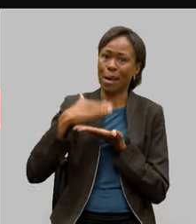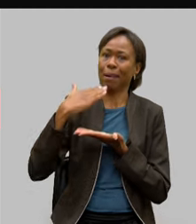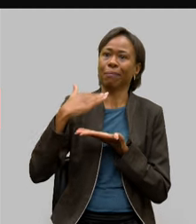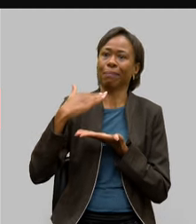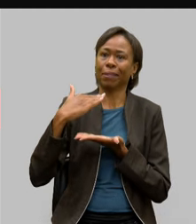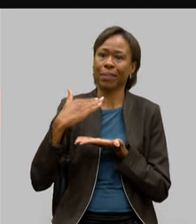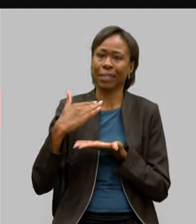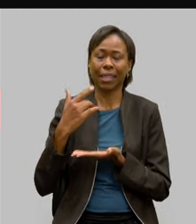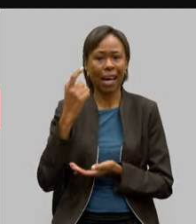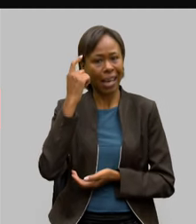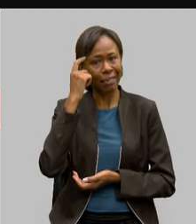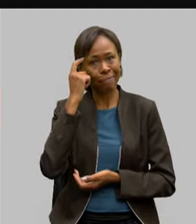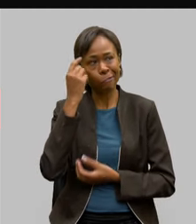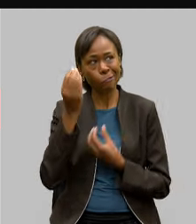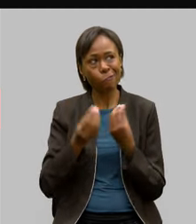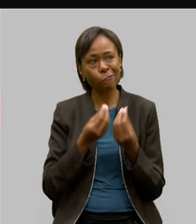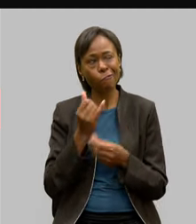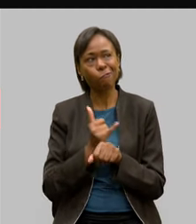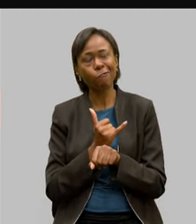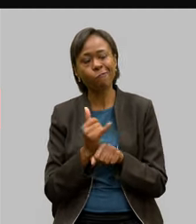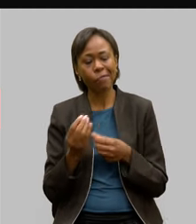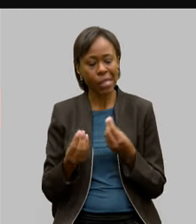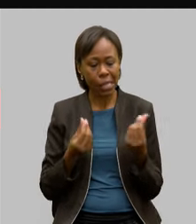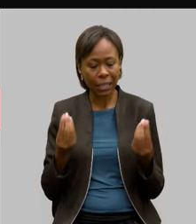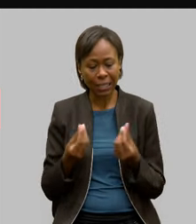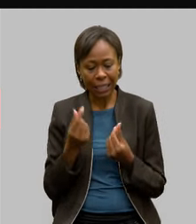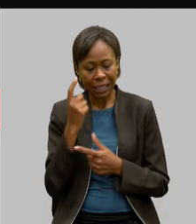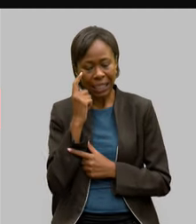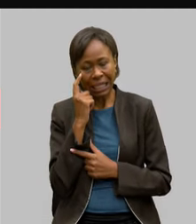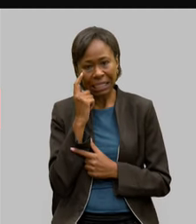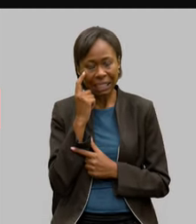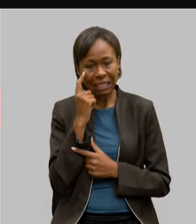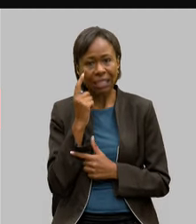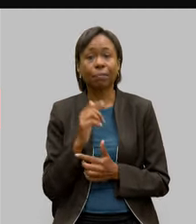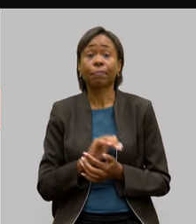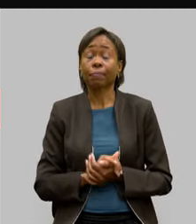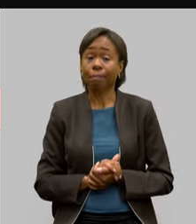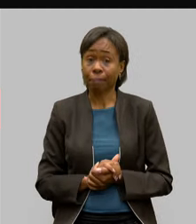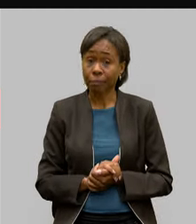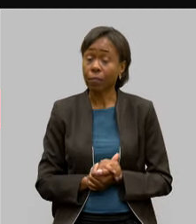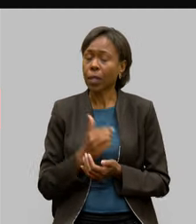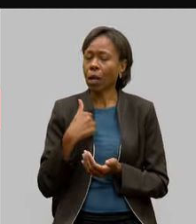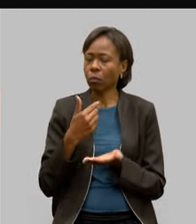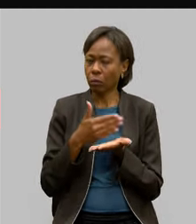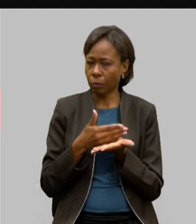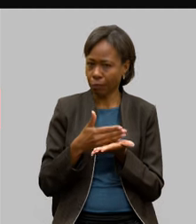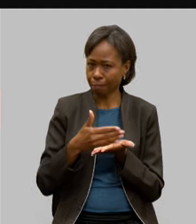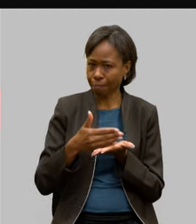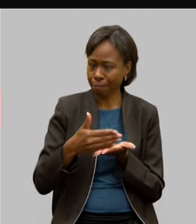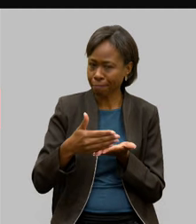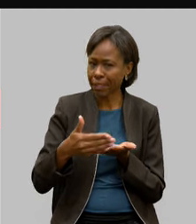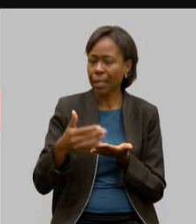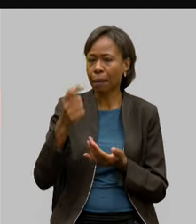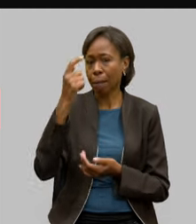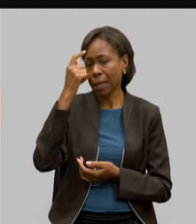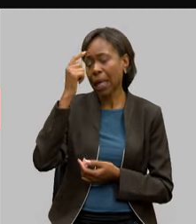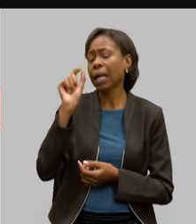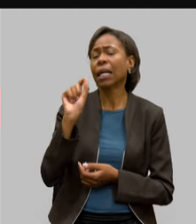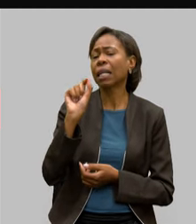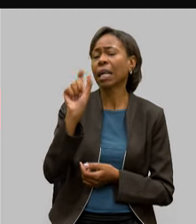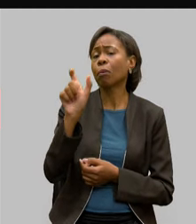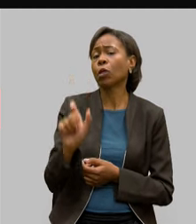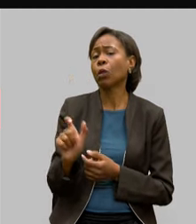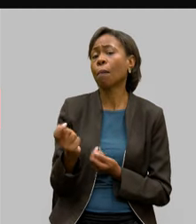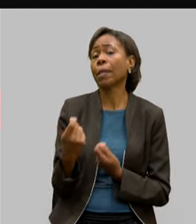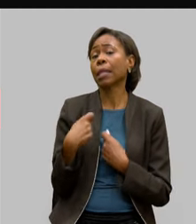né E aí eu tentei ver pelos meios legais então eu comecei a ver quem poderia me dar autorização para